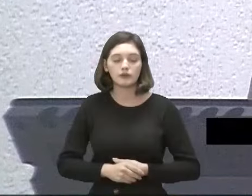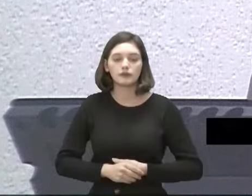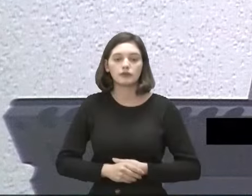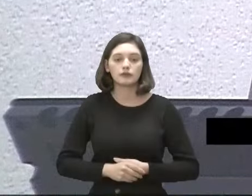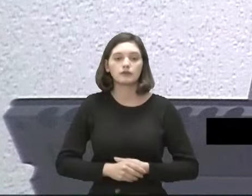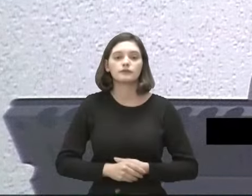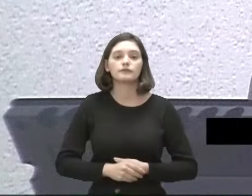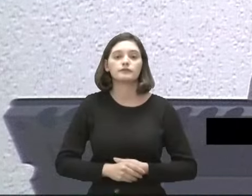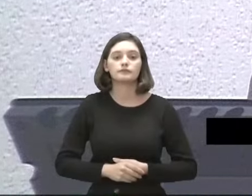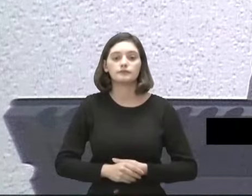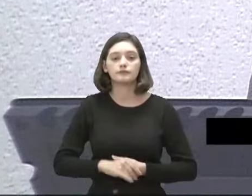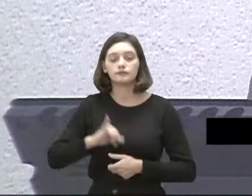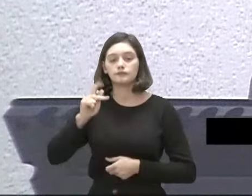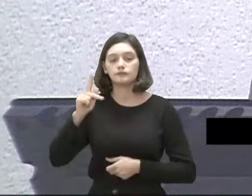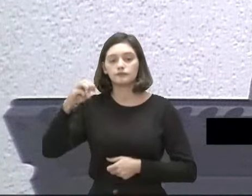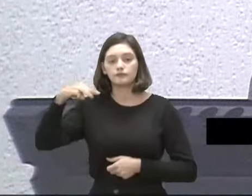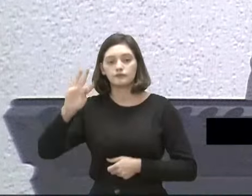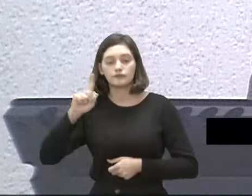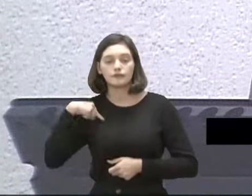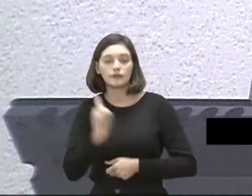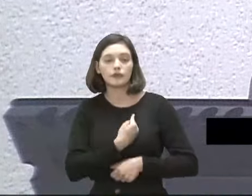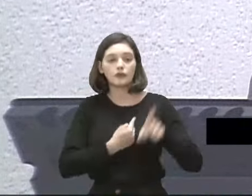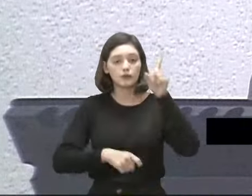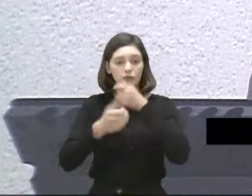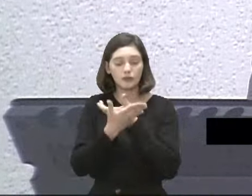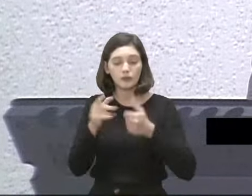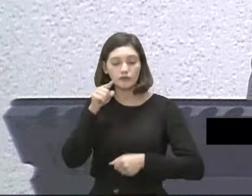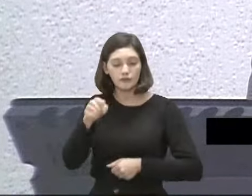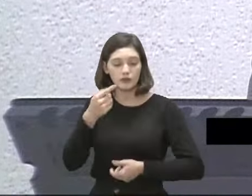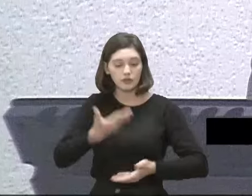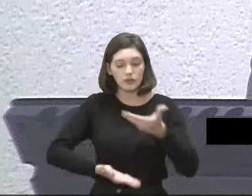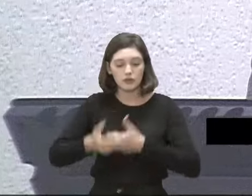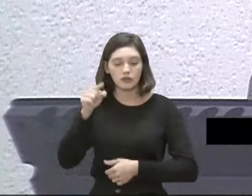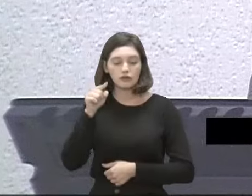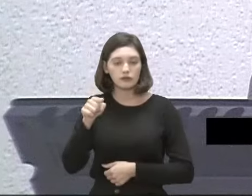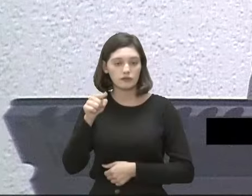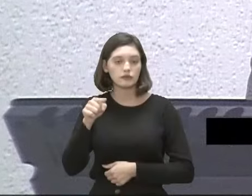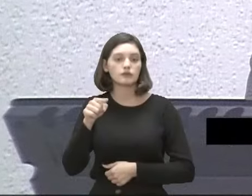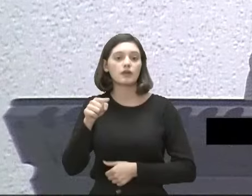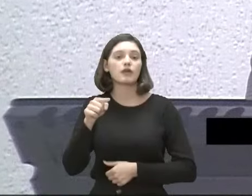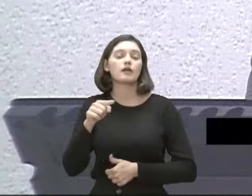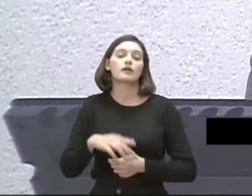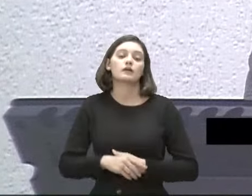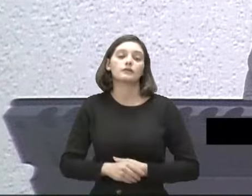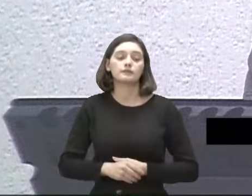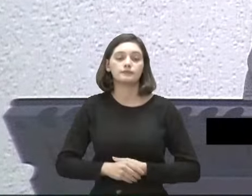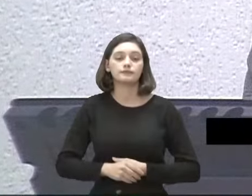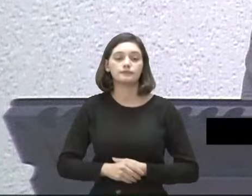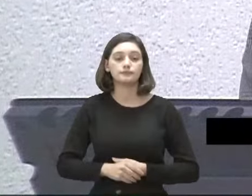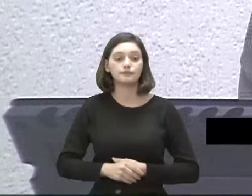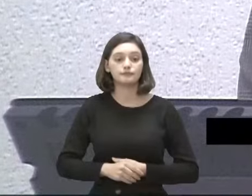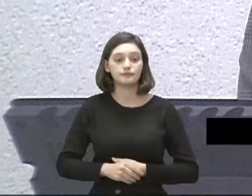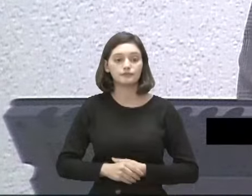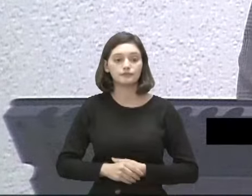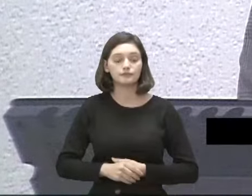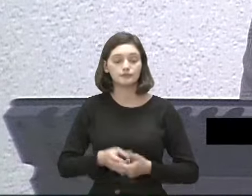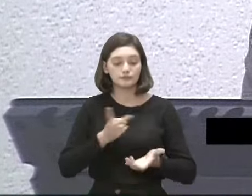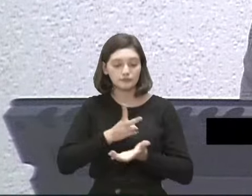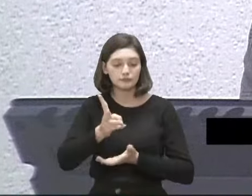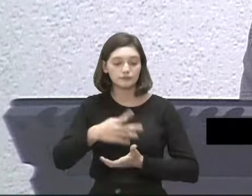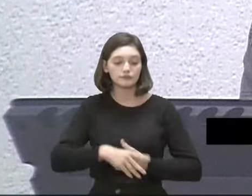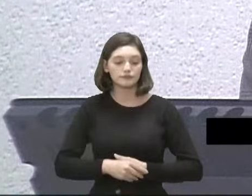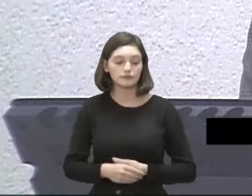aos atos do IPMT. A nossa preocupação é com você, servidor ativo e inativo. Dando prosseguimento